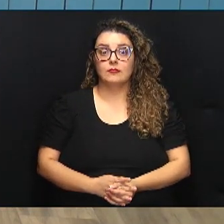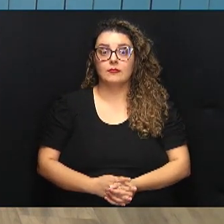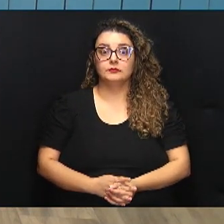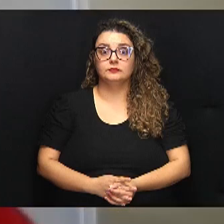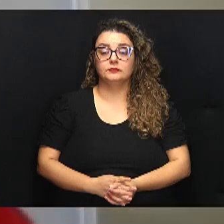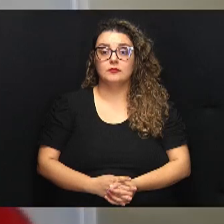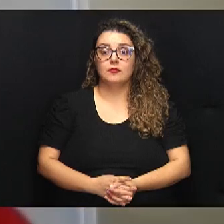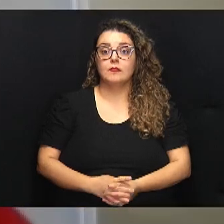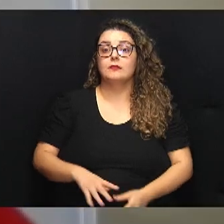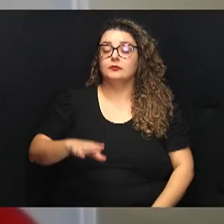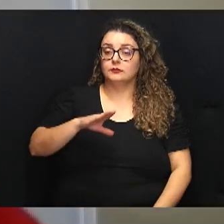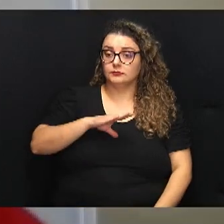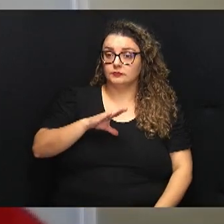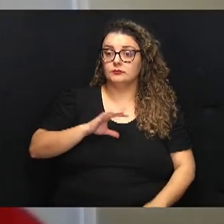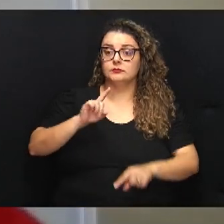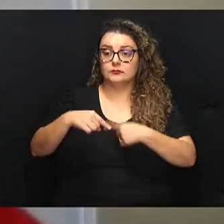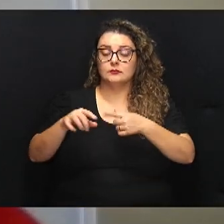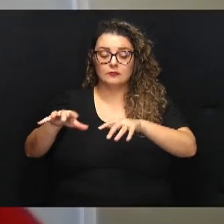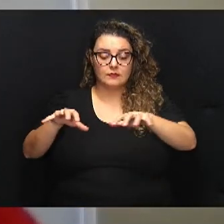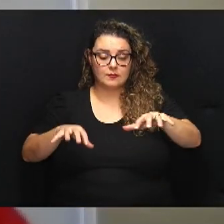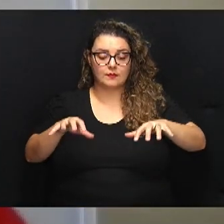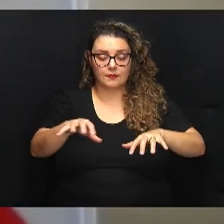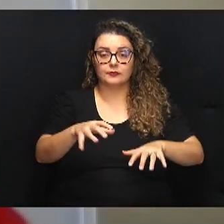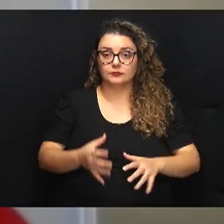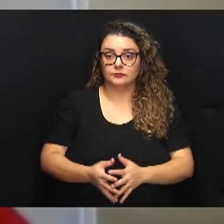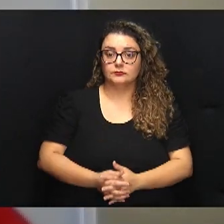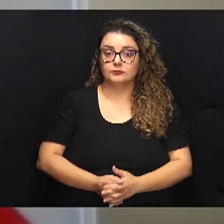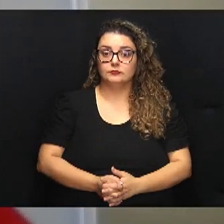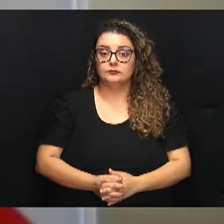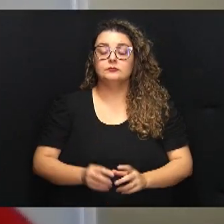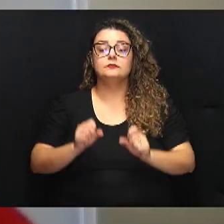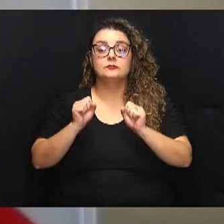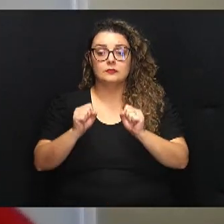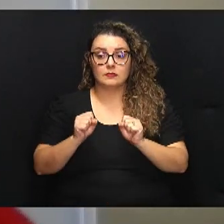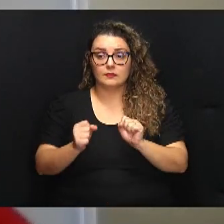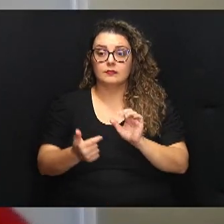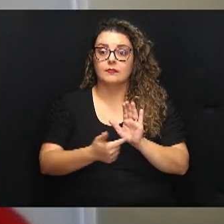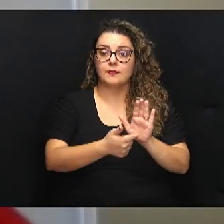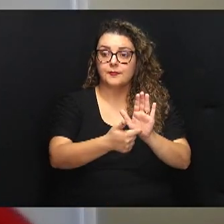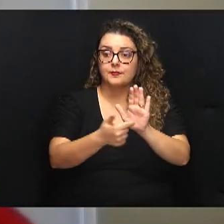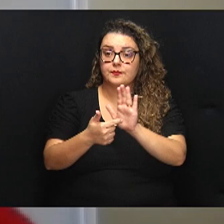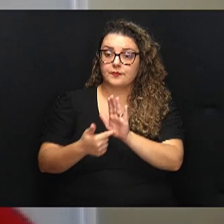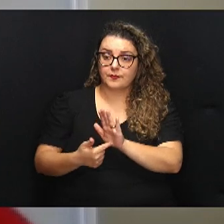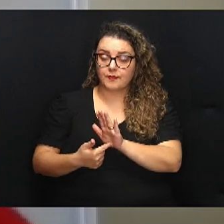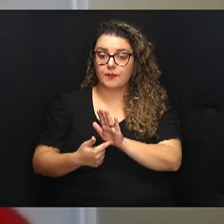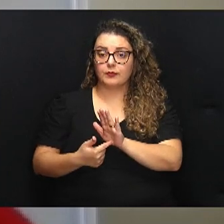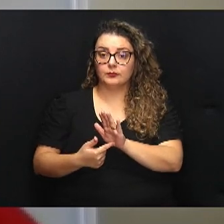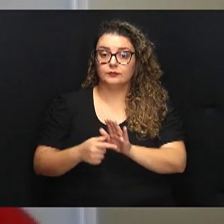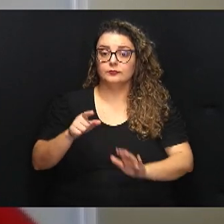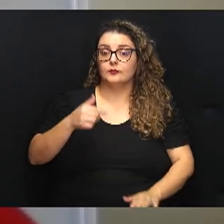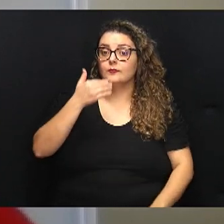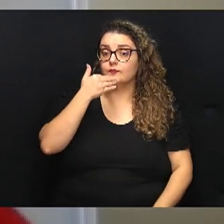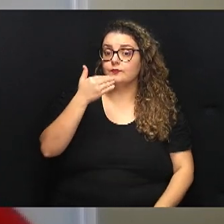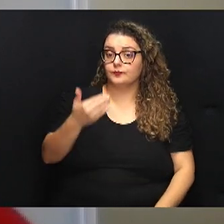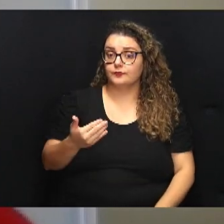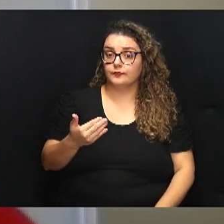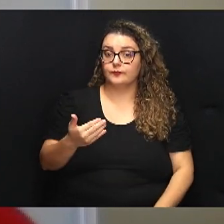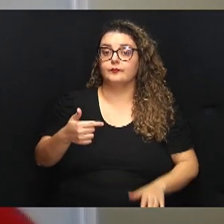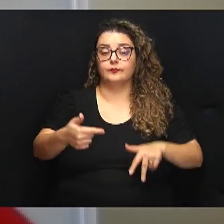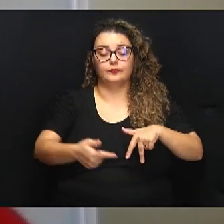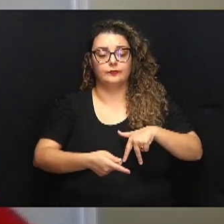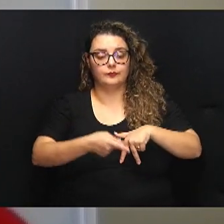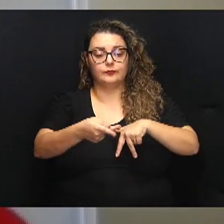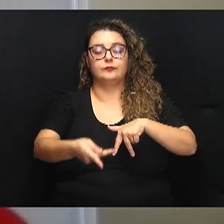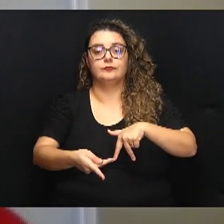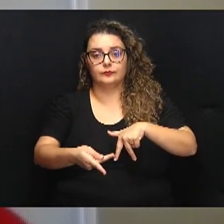do município, outros órgãos podem se manifestar e são solicitados a se manifestar